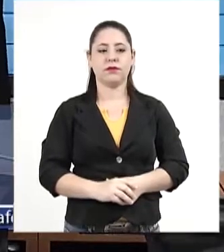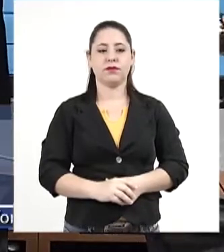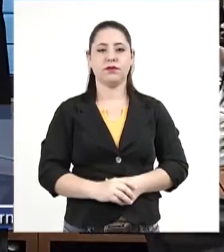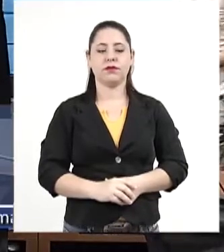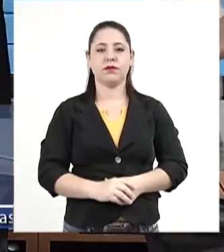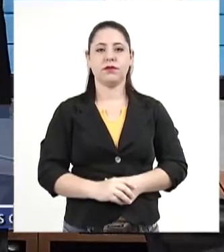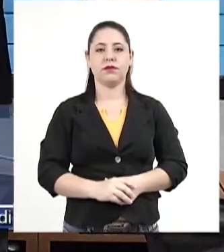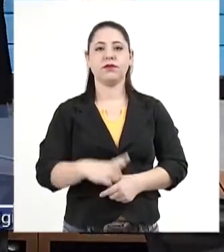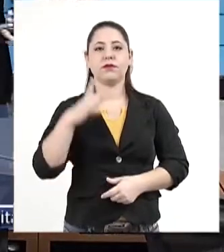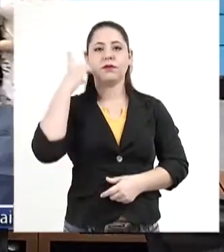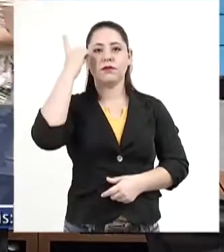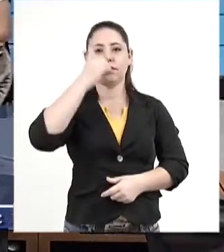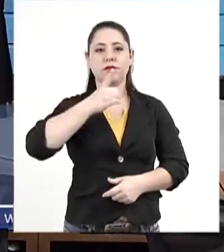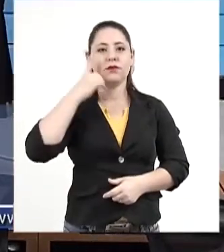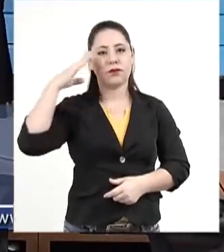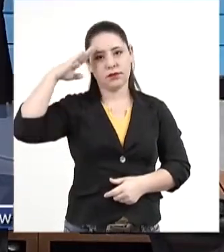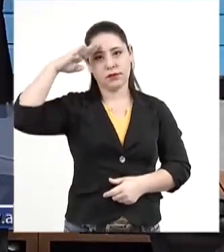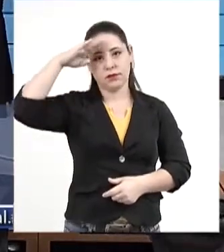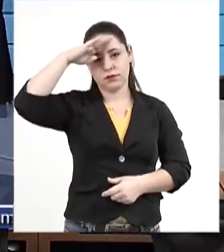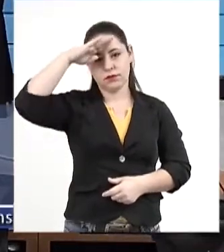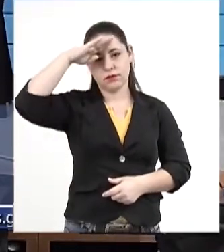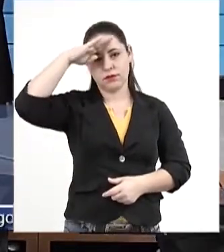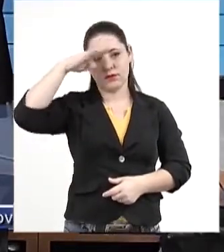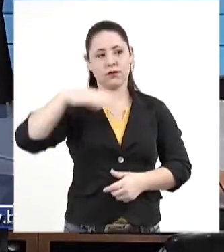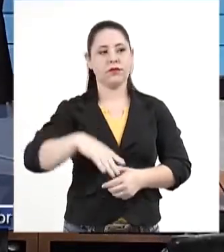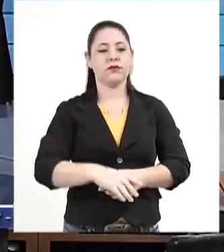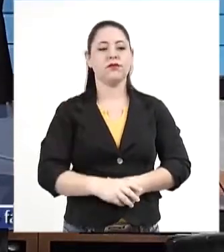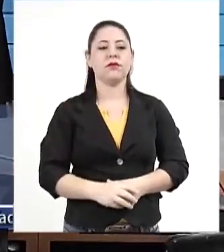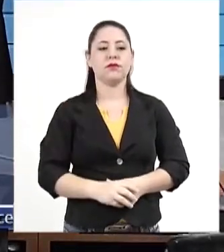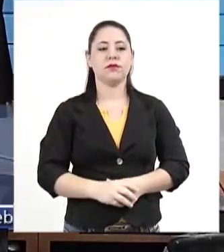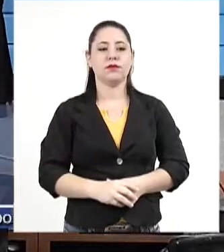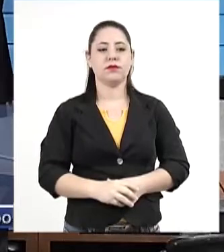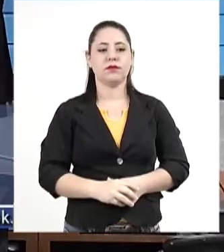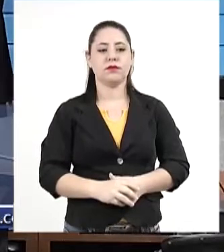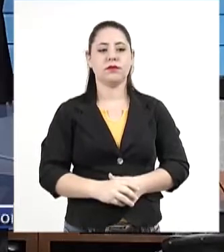Com a palavra, o ilustre deputado Cabo Almi.